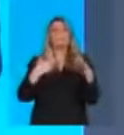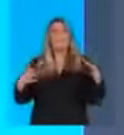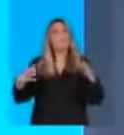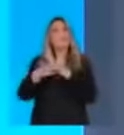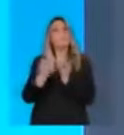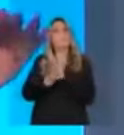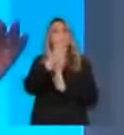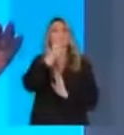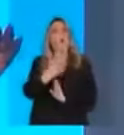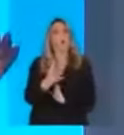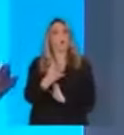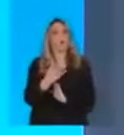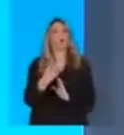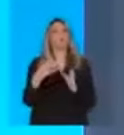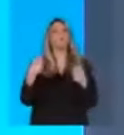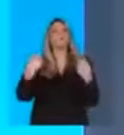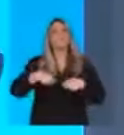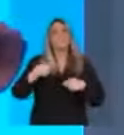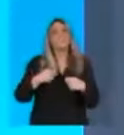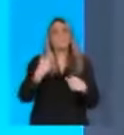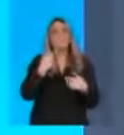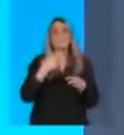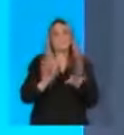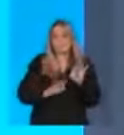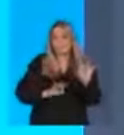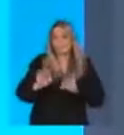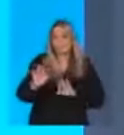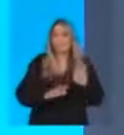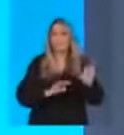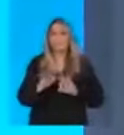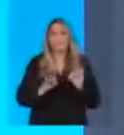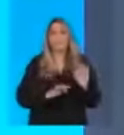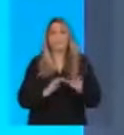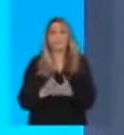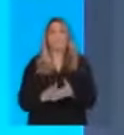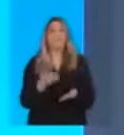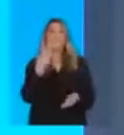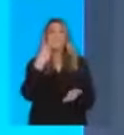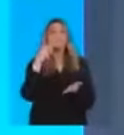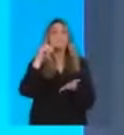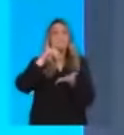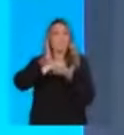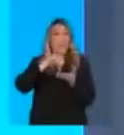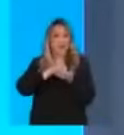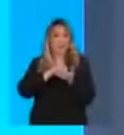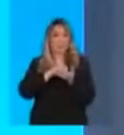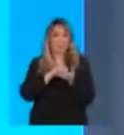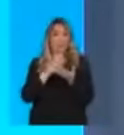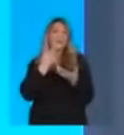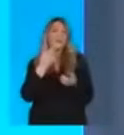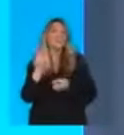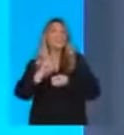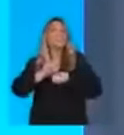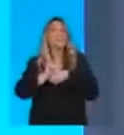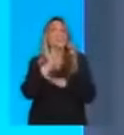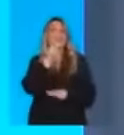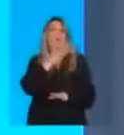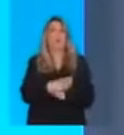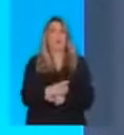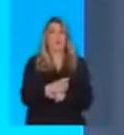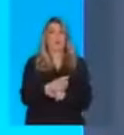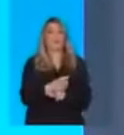hospitais atrás o sisreg virou uma sigla maldita porque por ineficiência de gestão da atual prefeitura Eles